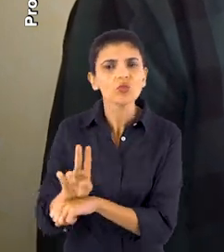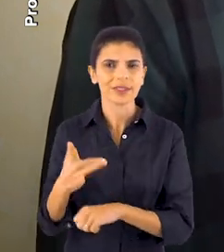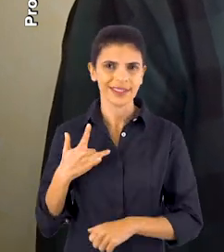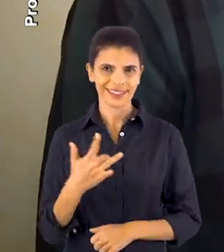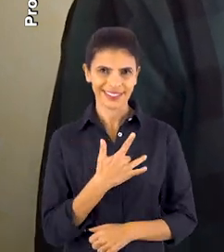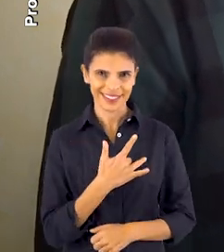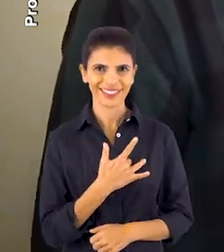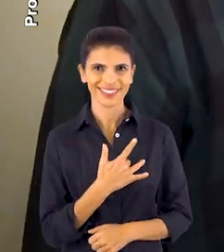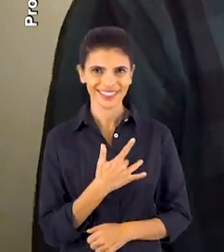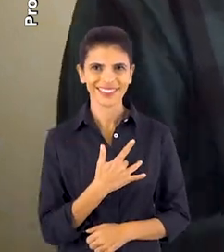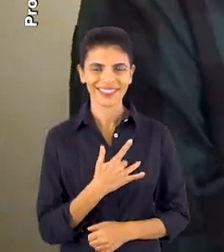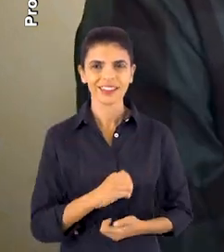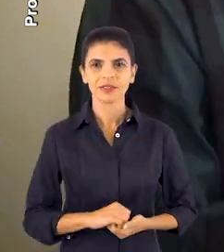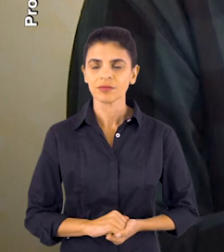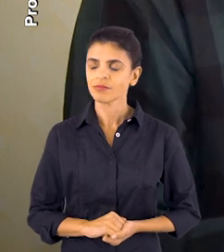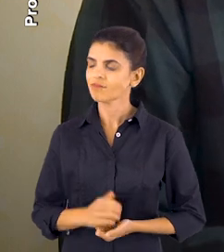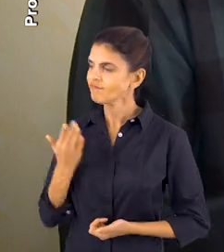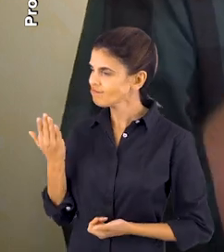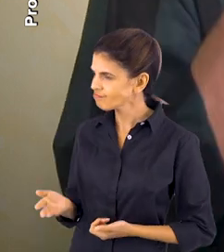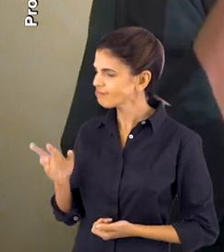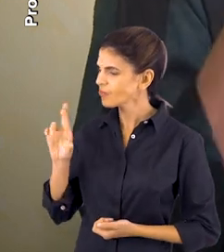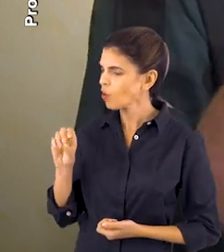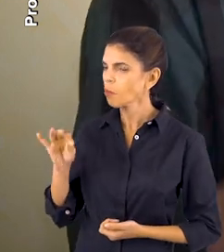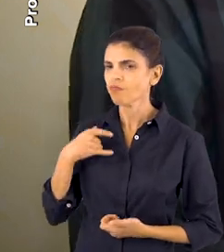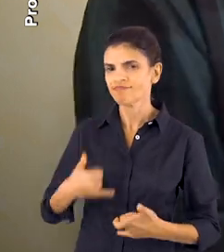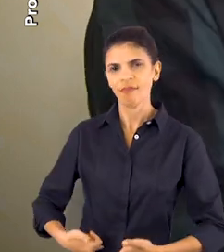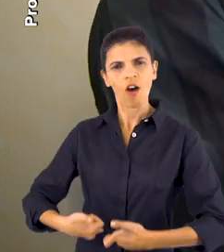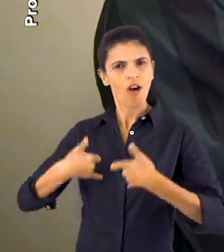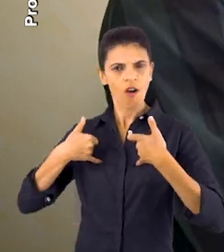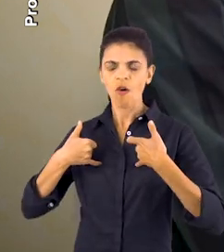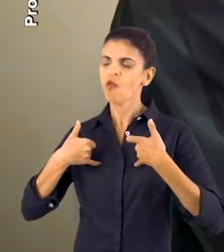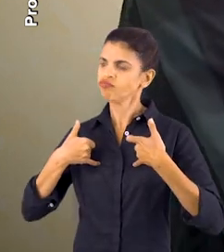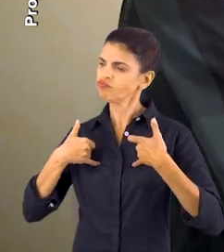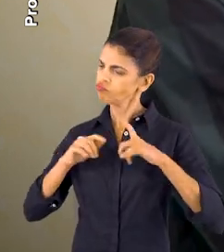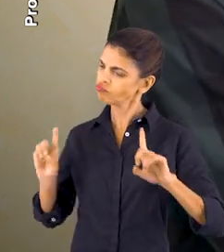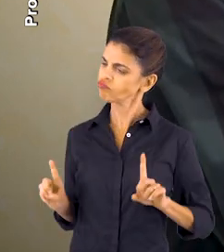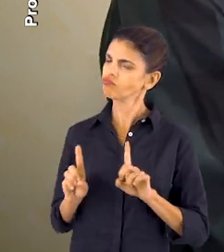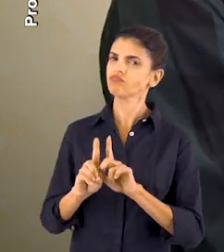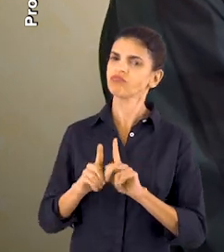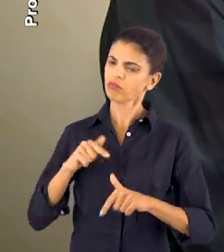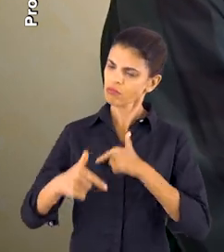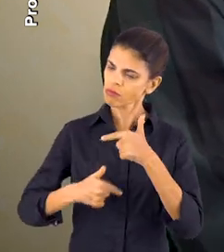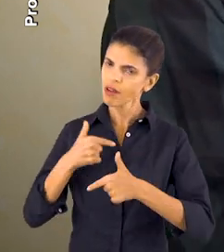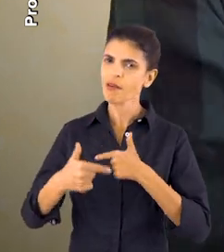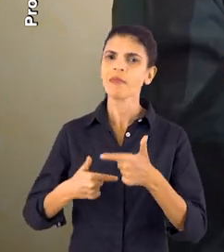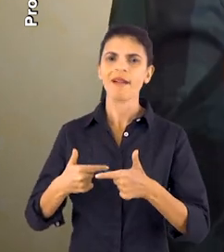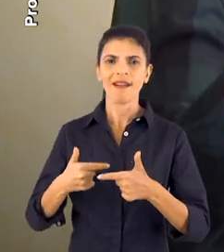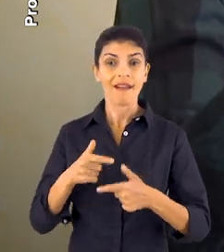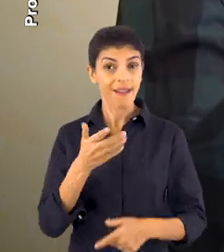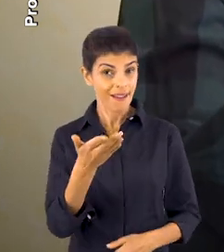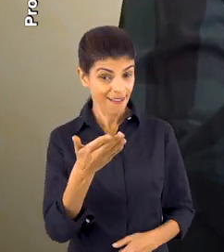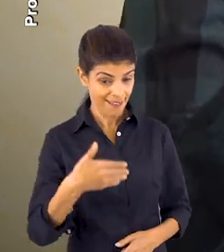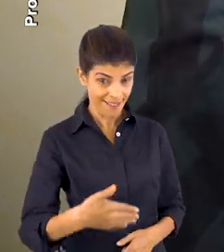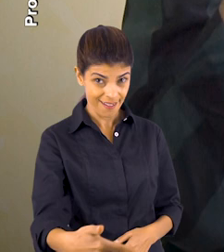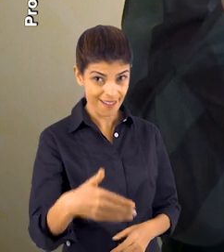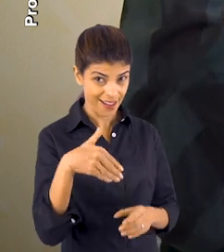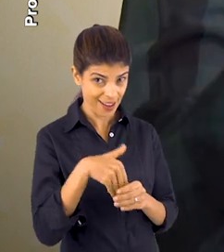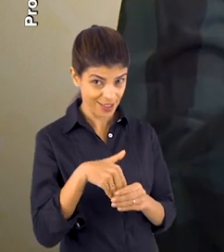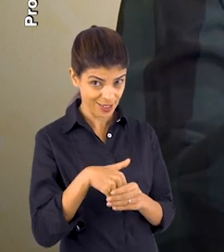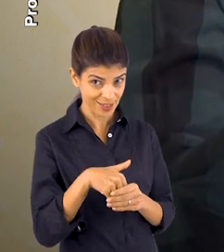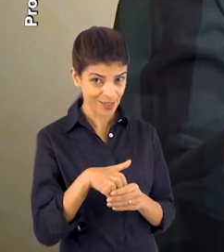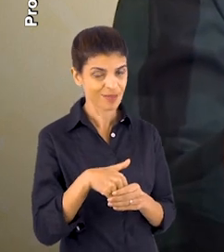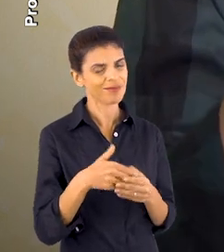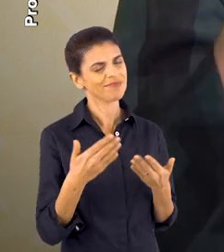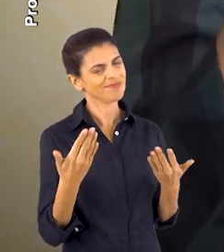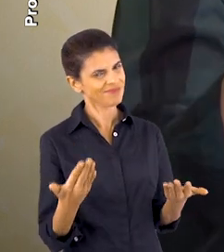dessas pessoas. Roberto Salles, e muito me honra estar ao seu lado somando com você. Então você, eleitor,